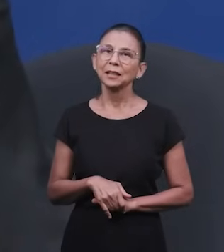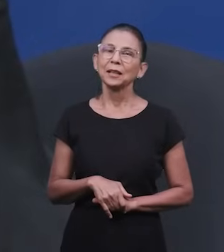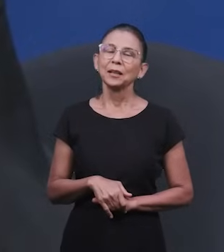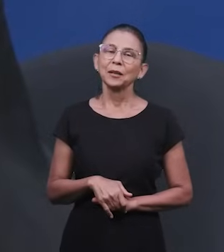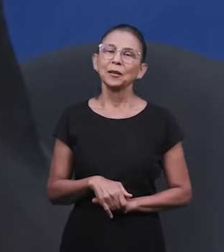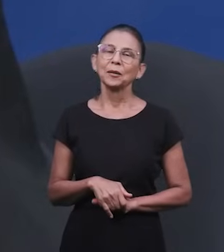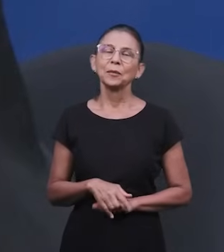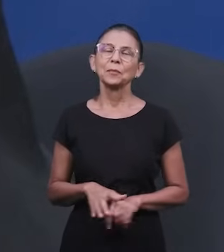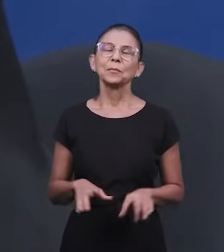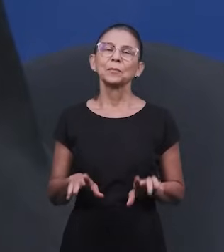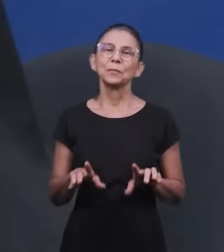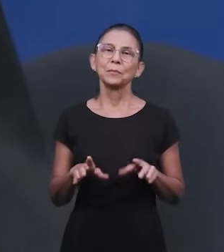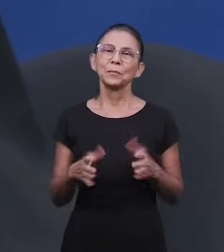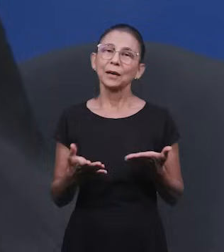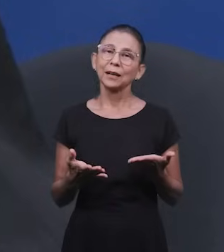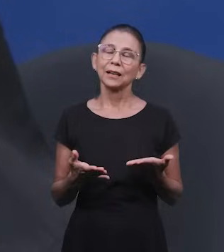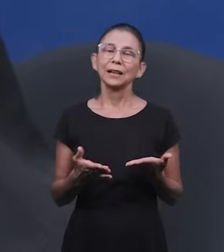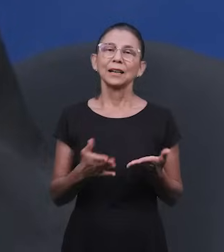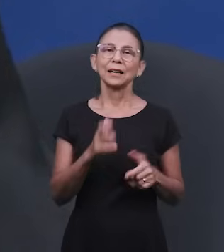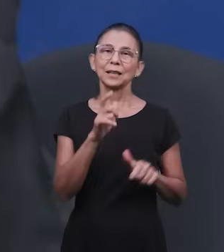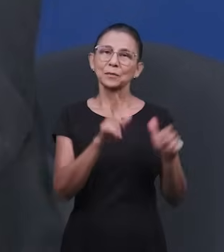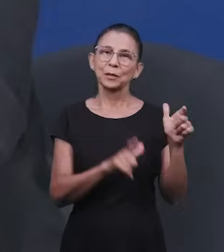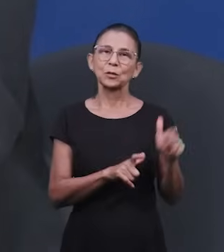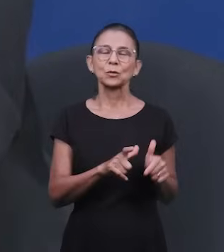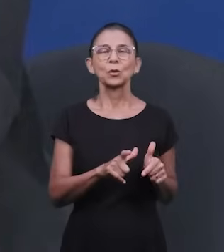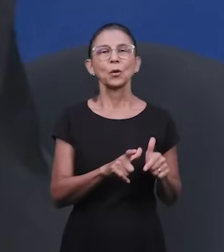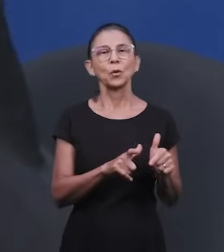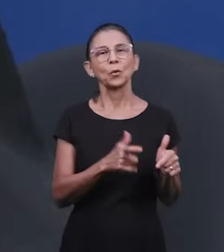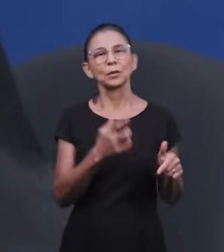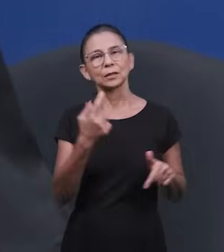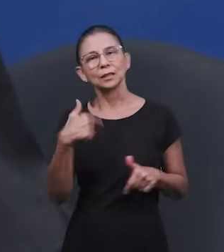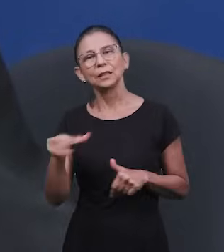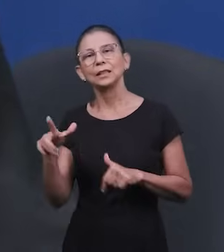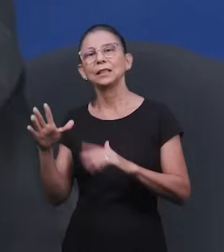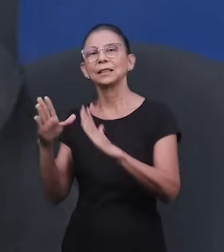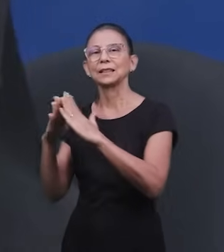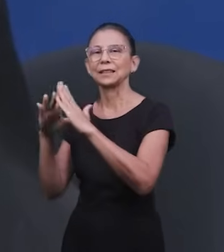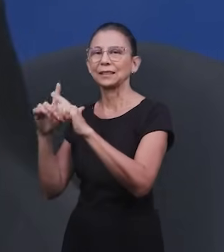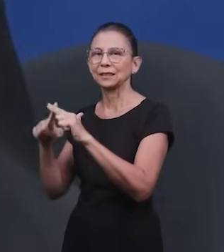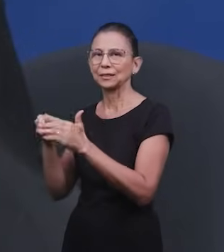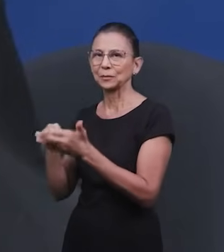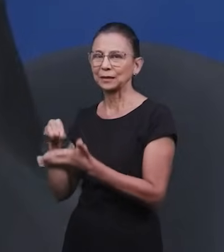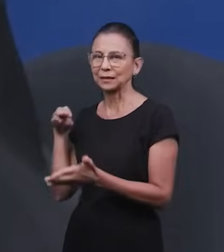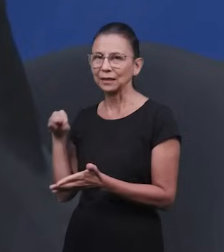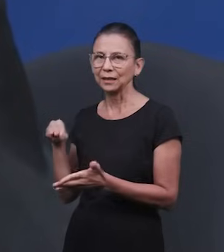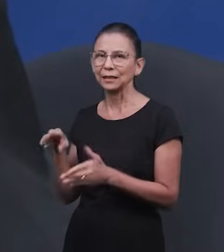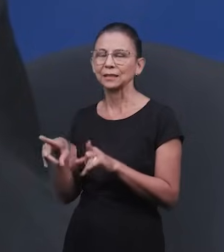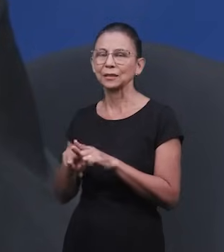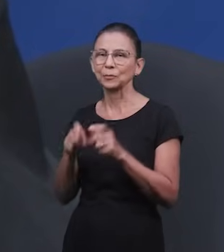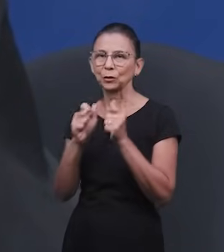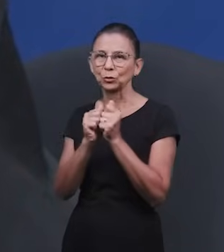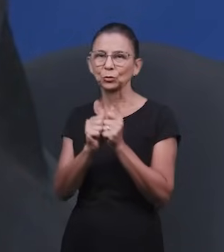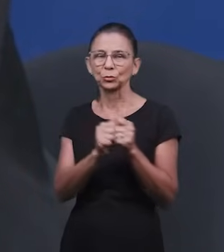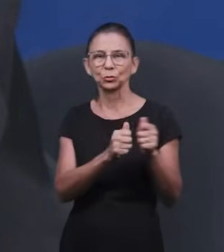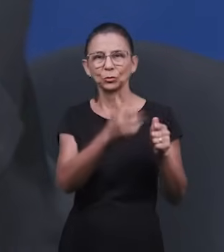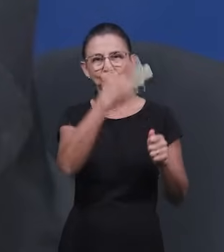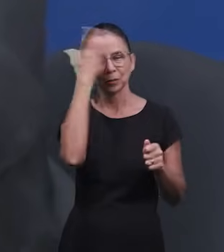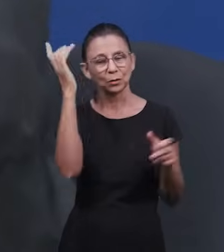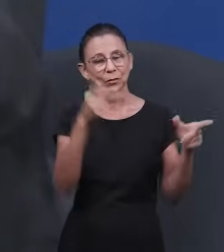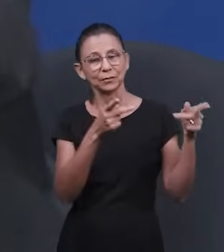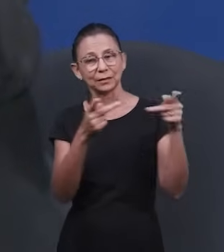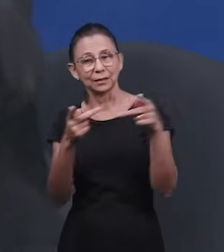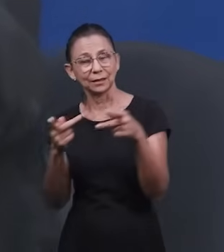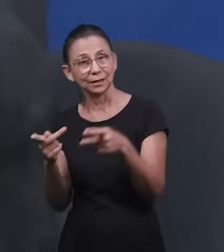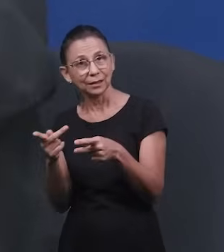estão indo na igreja. Aleluia. Com as suas famílias, levando visitantes, né, e participando já